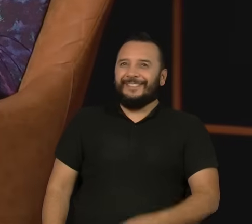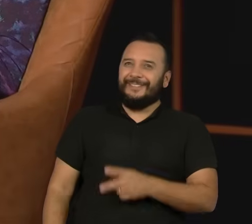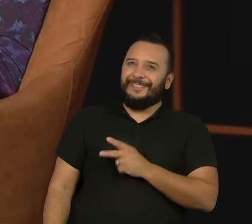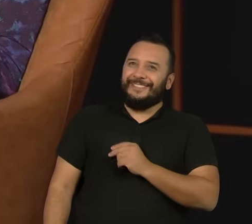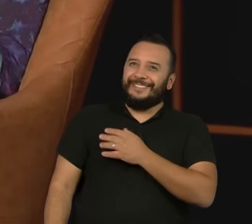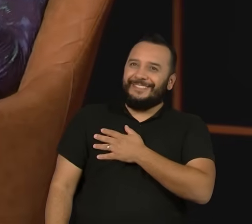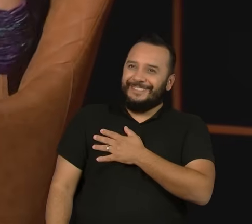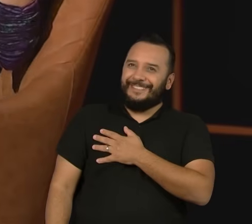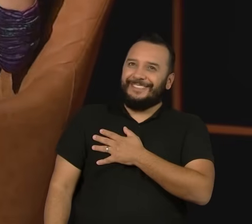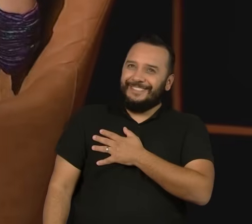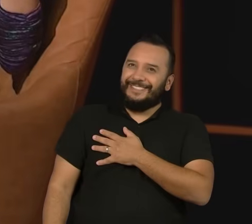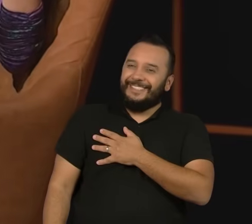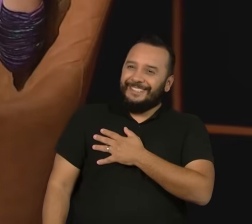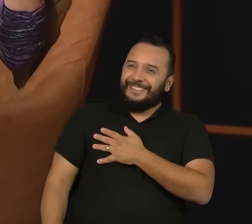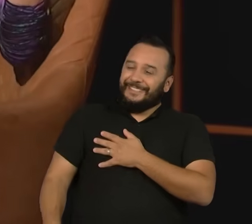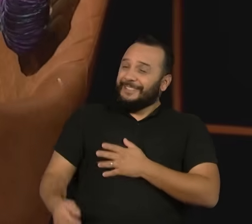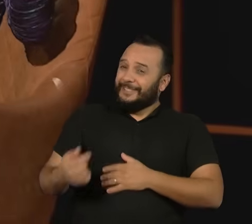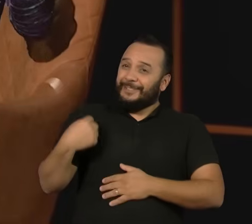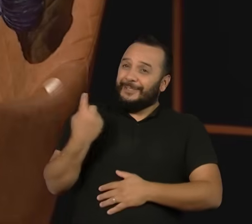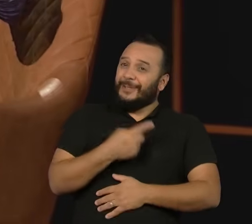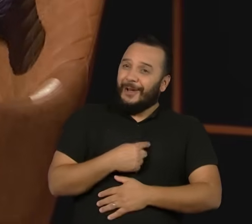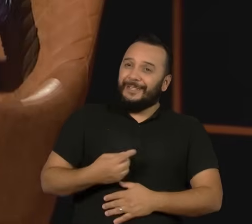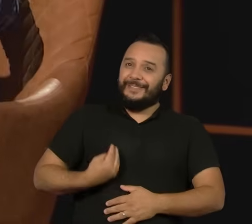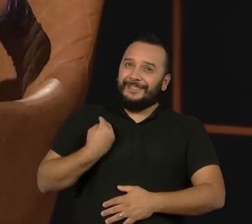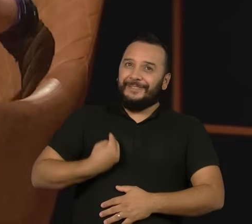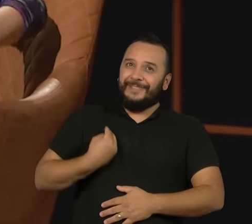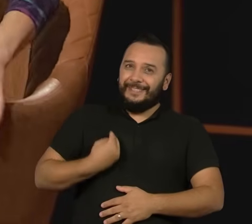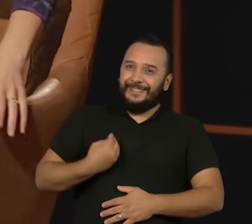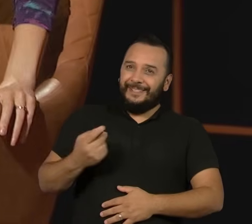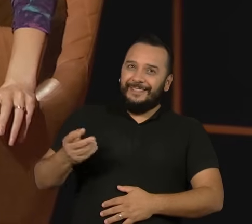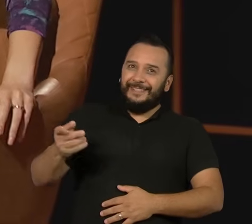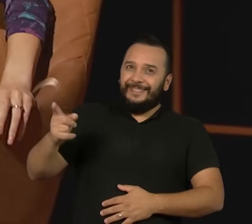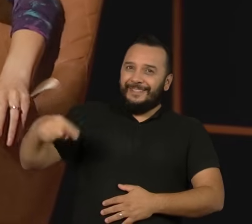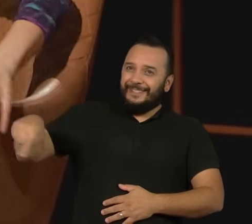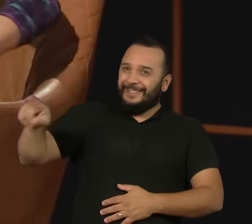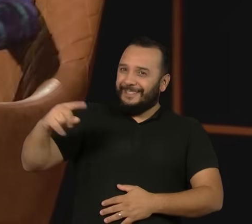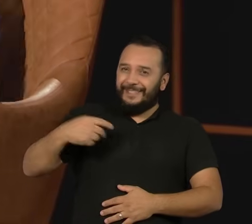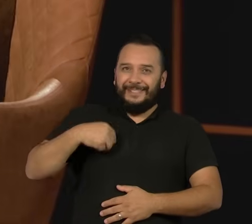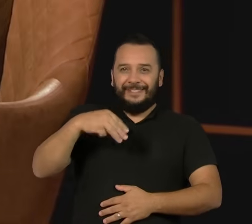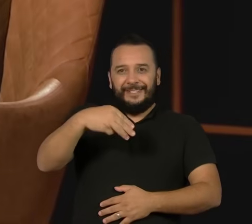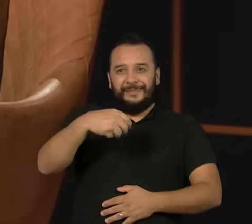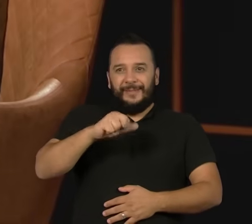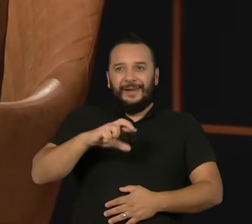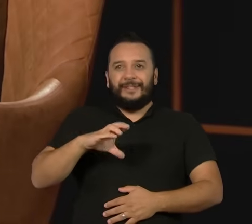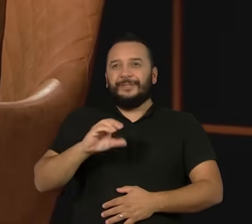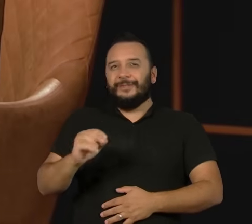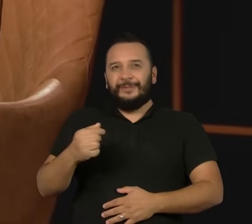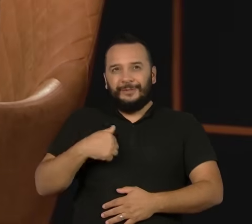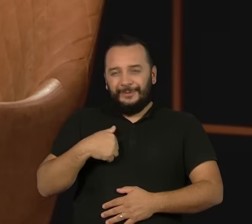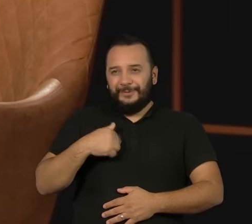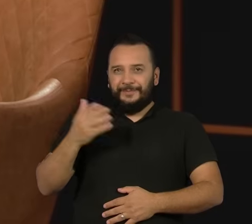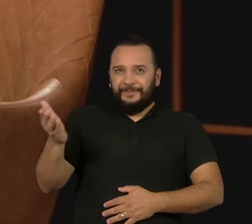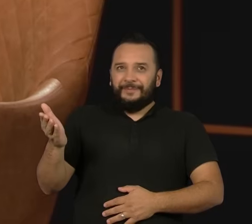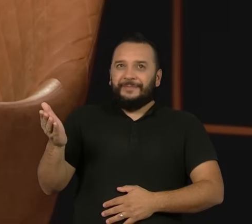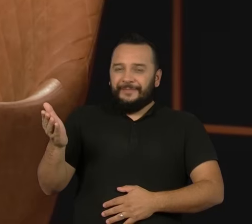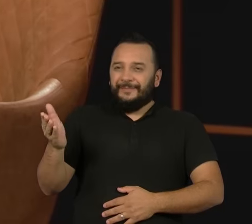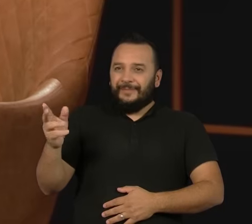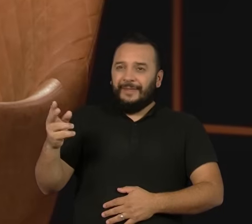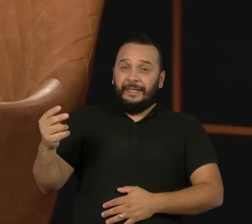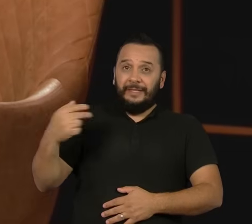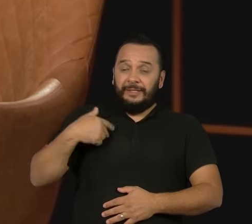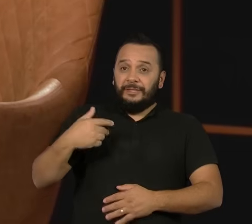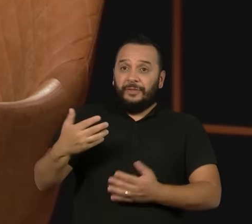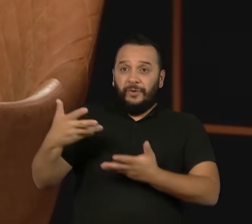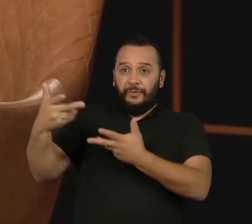Imagina, tudo está acontecendo nas nossas vidas, né? Assim, eles também, o Márcio com esse olhar que soube, quando